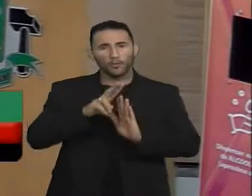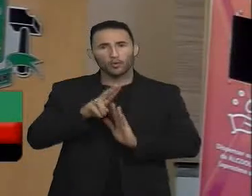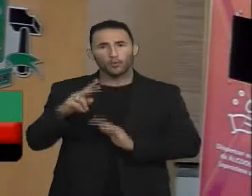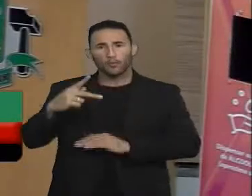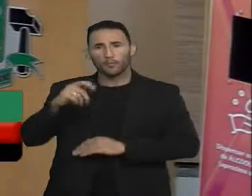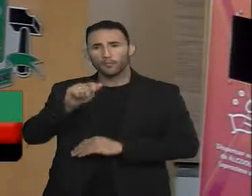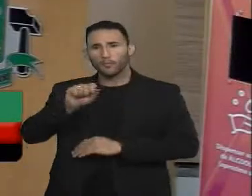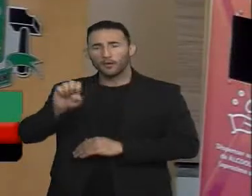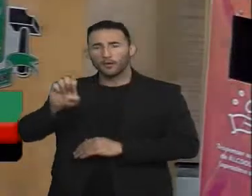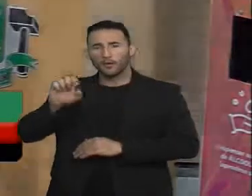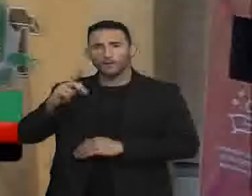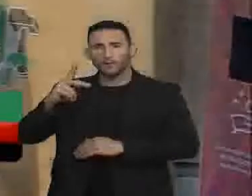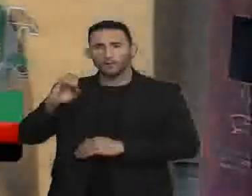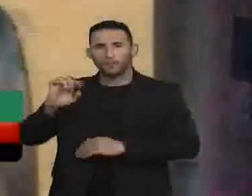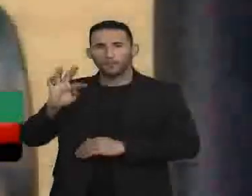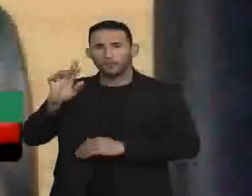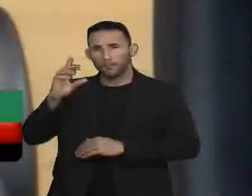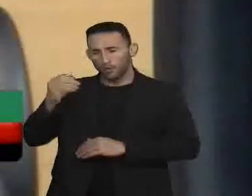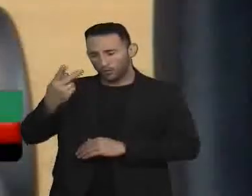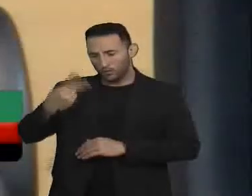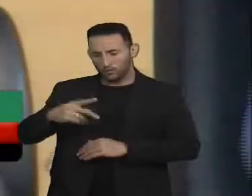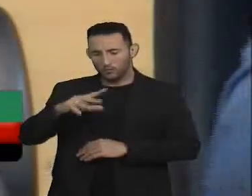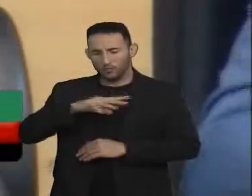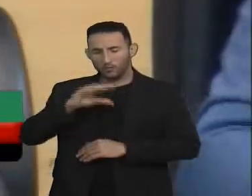no município de Osasco.